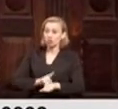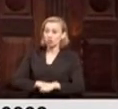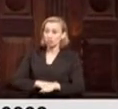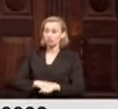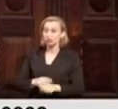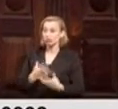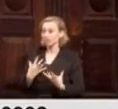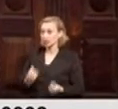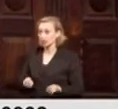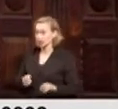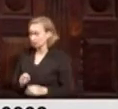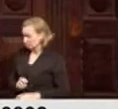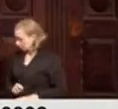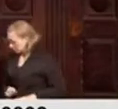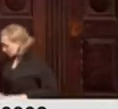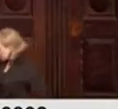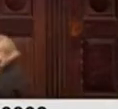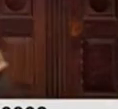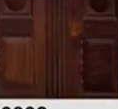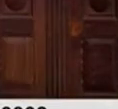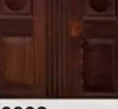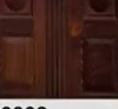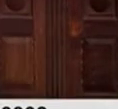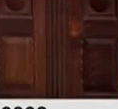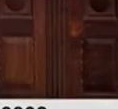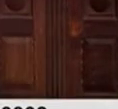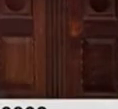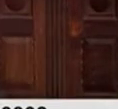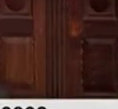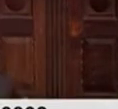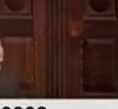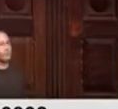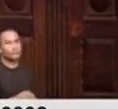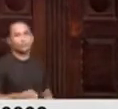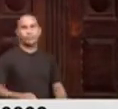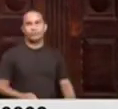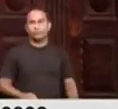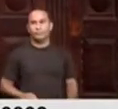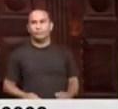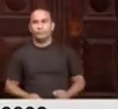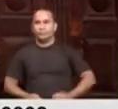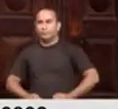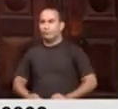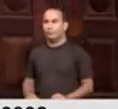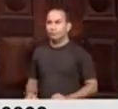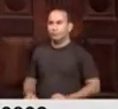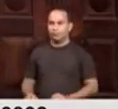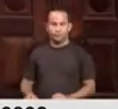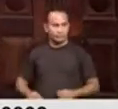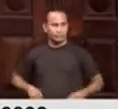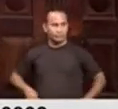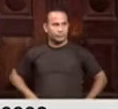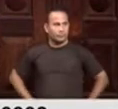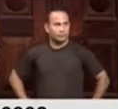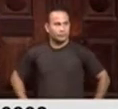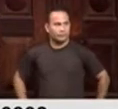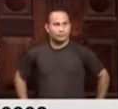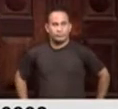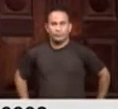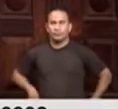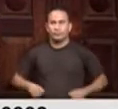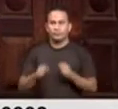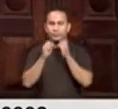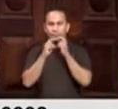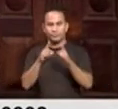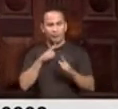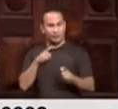decisão. Mas em nenhum momento está definido pela Constituição que essa casa tem que votar contra aquela decisão. Essa casa